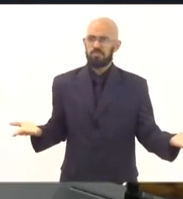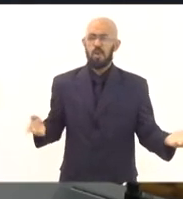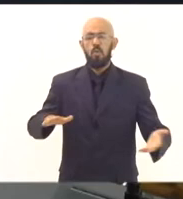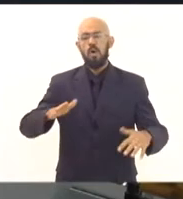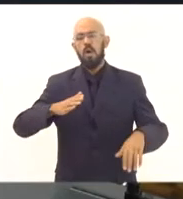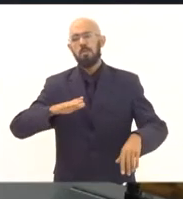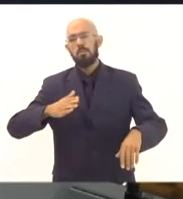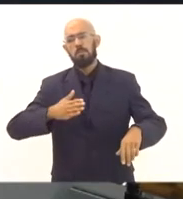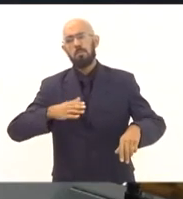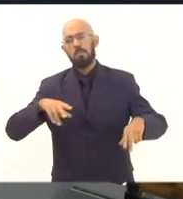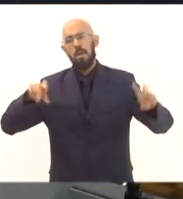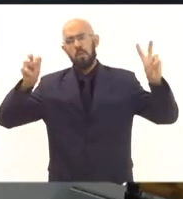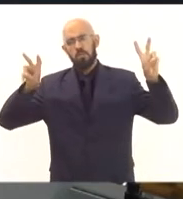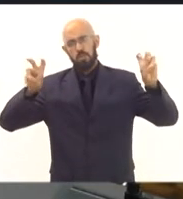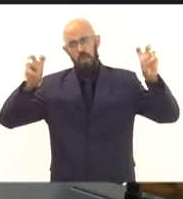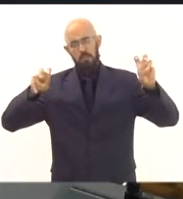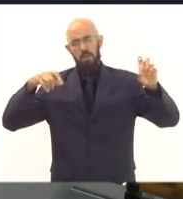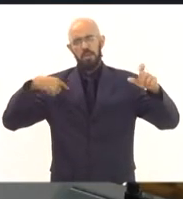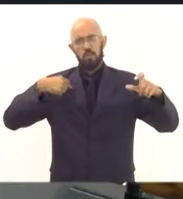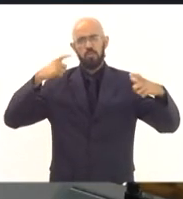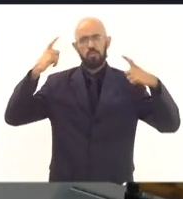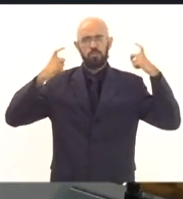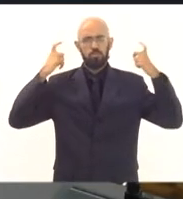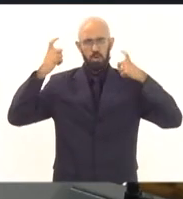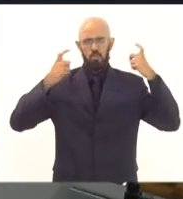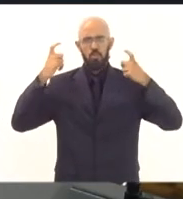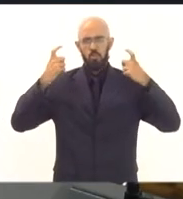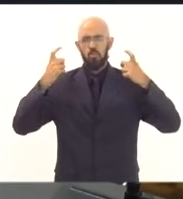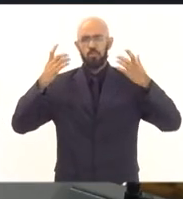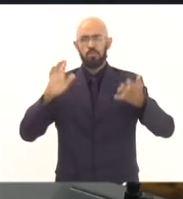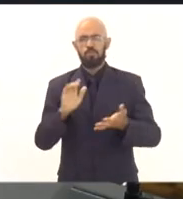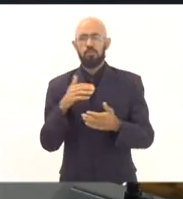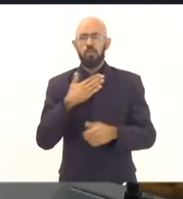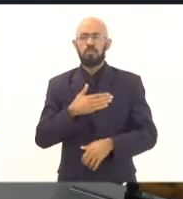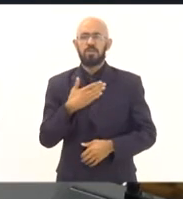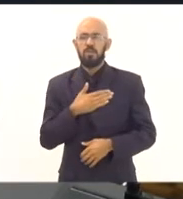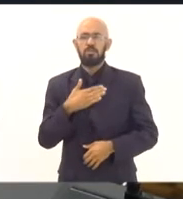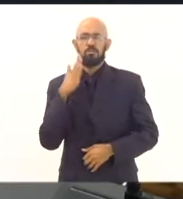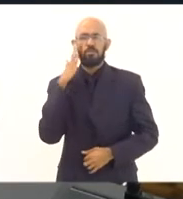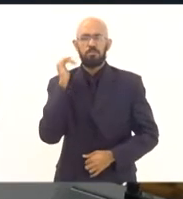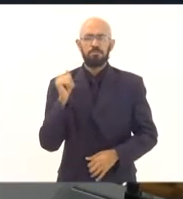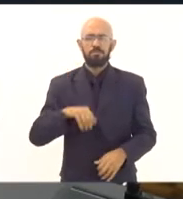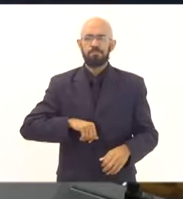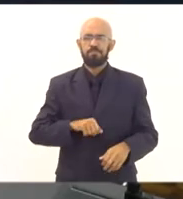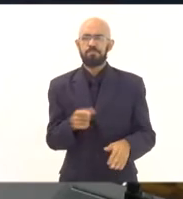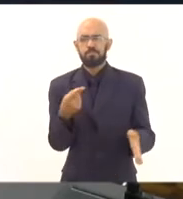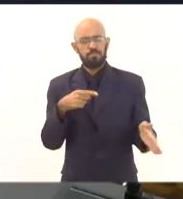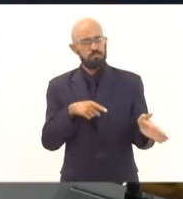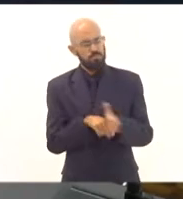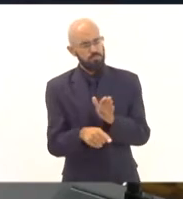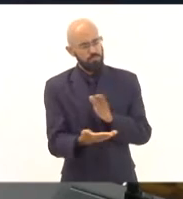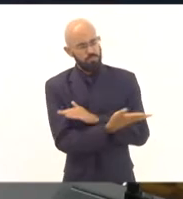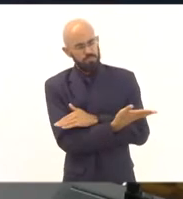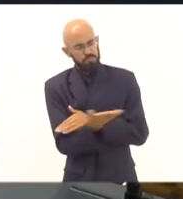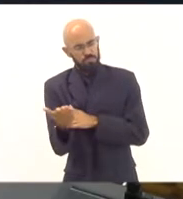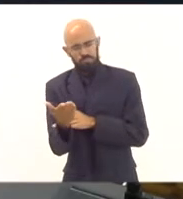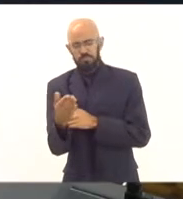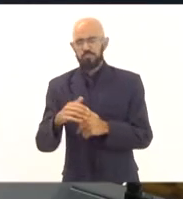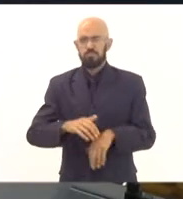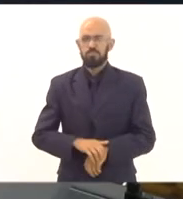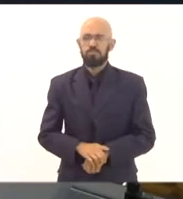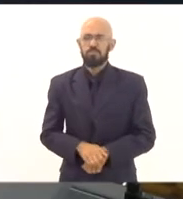que me preocupa e eu gostaria de saber é de vossas excelências